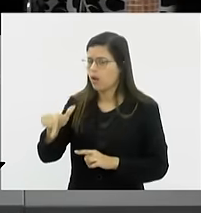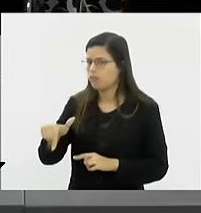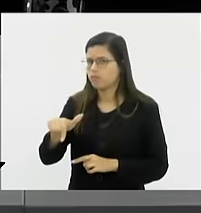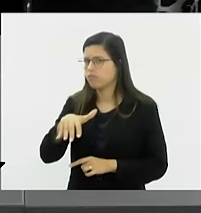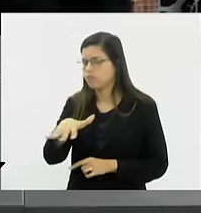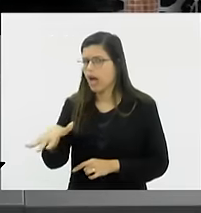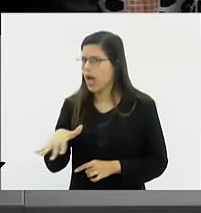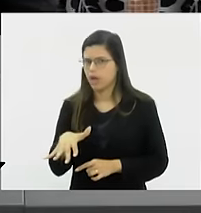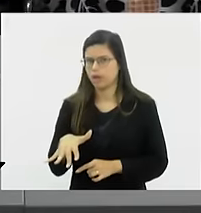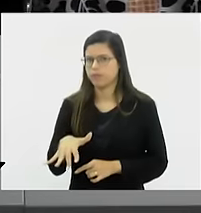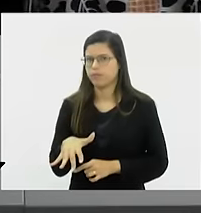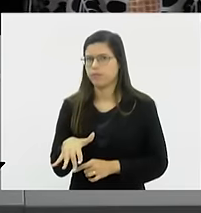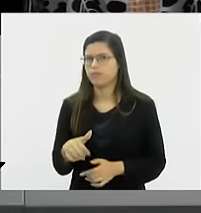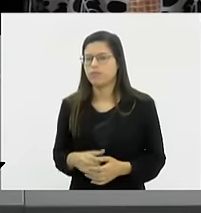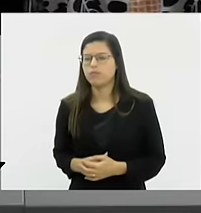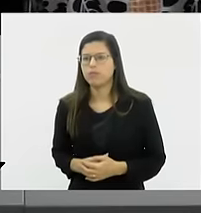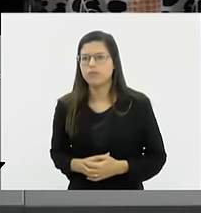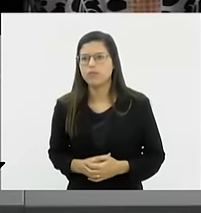Consta